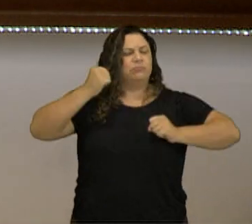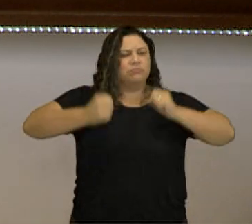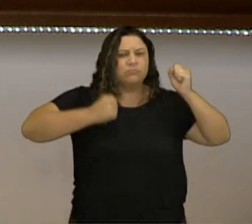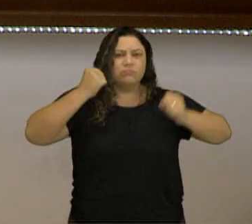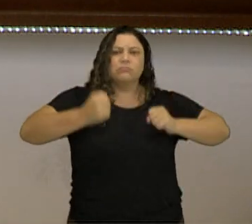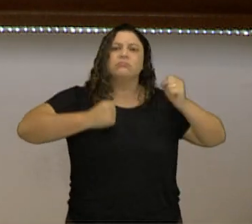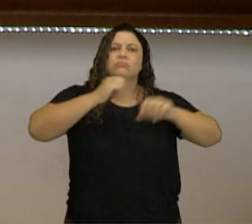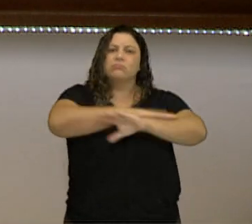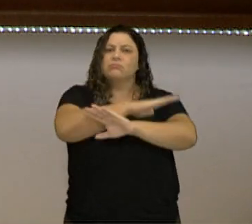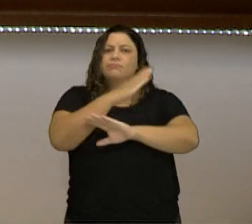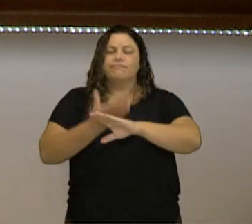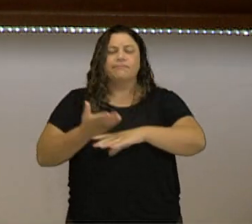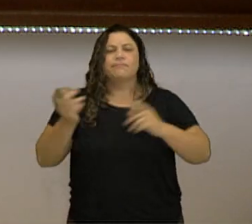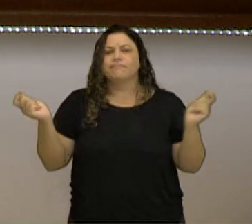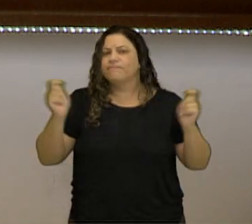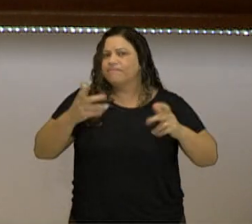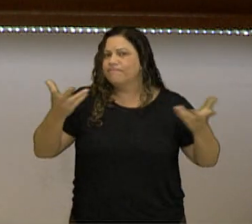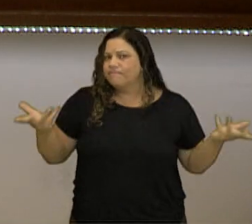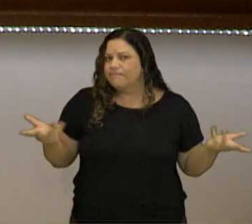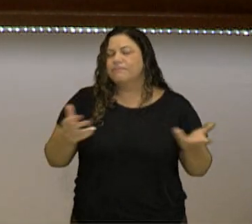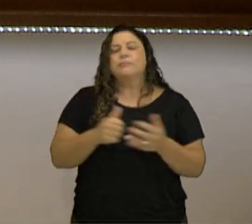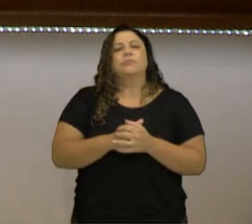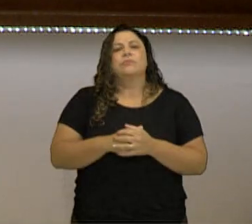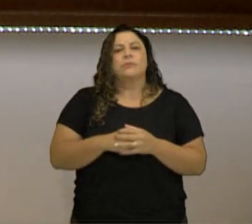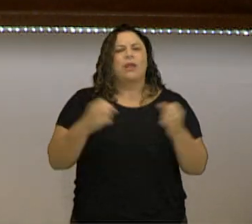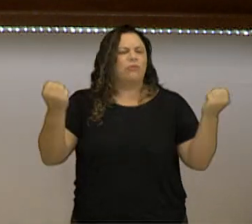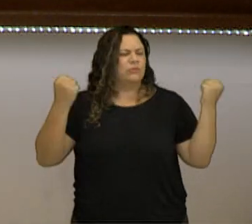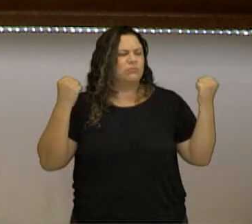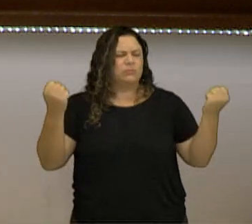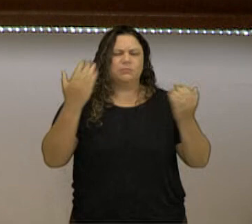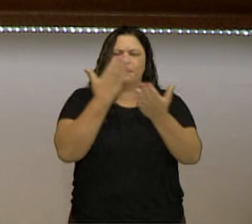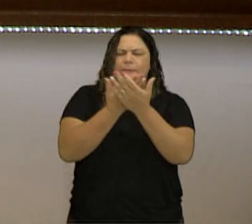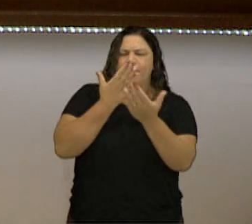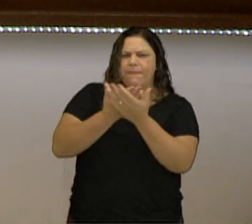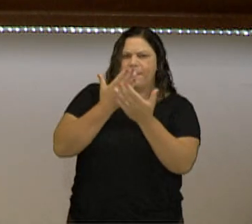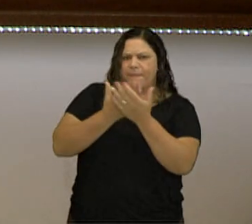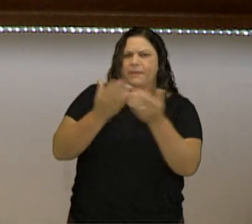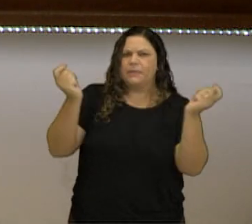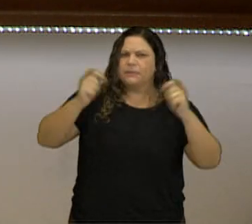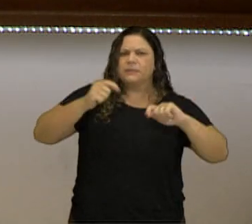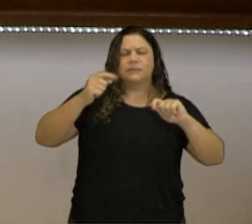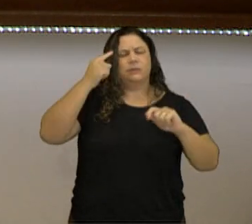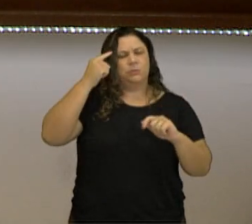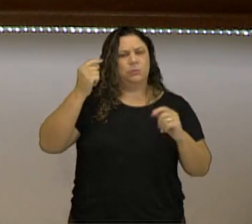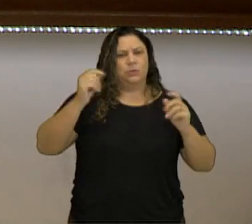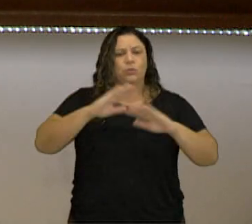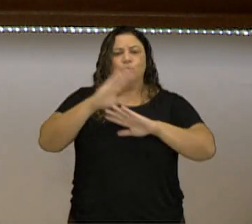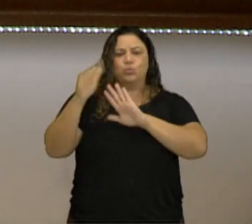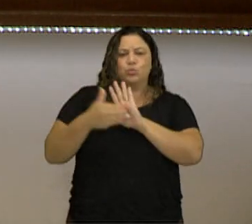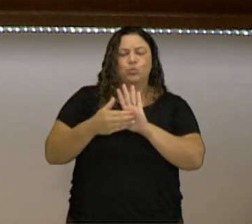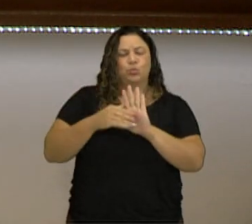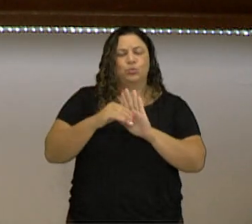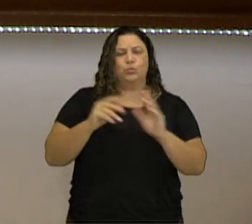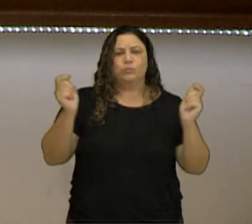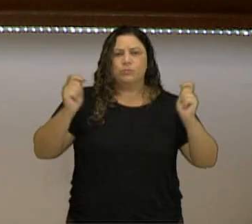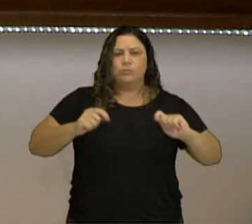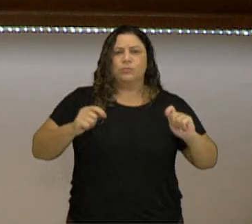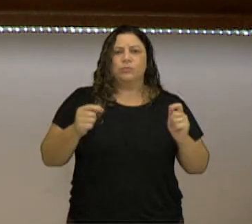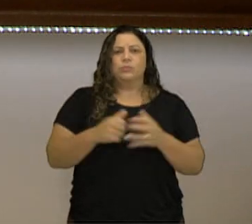físico? Você tem disposição para estudar? Se você está tendo todo